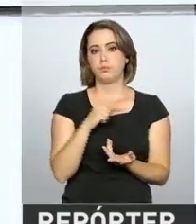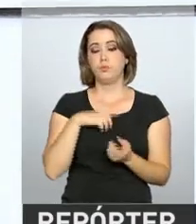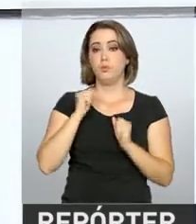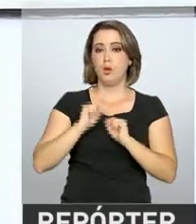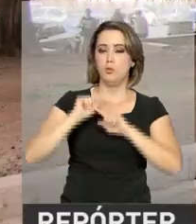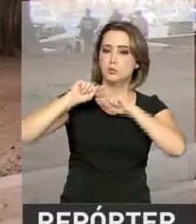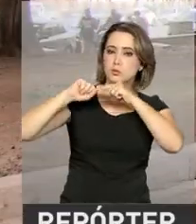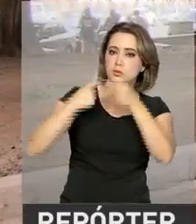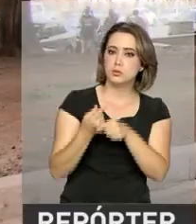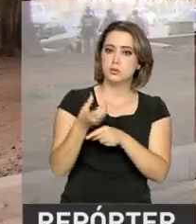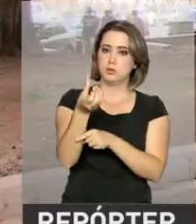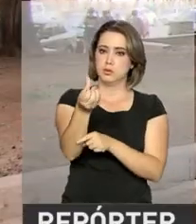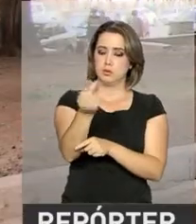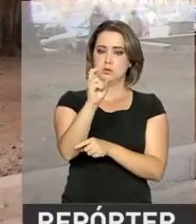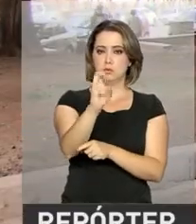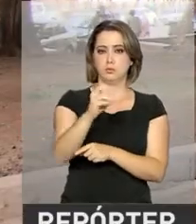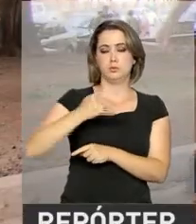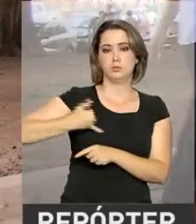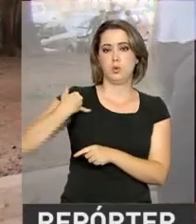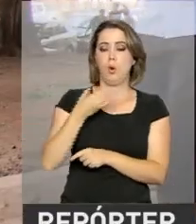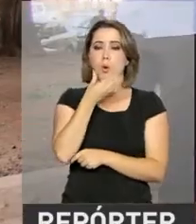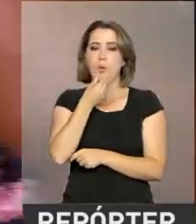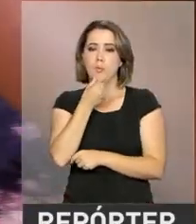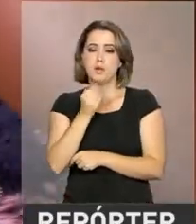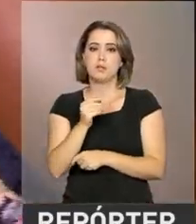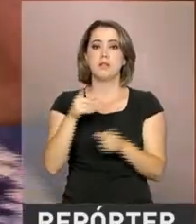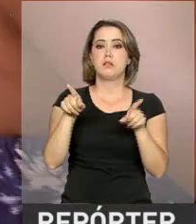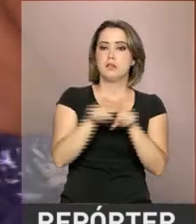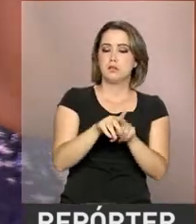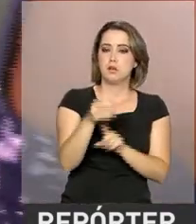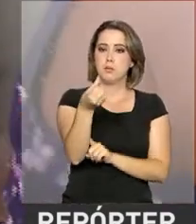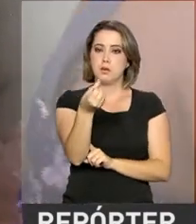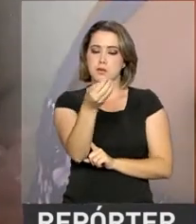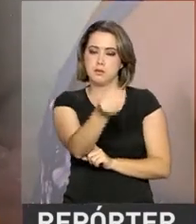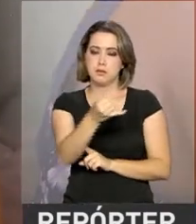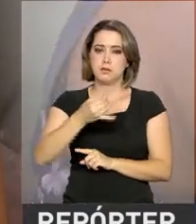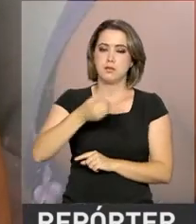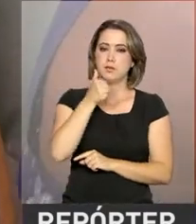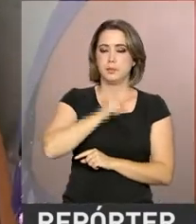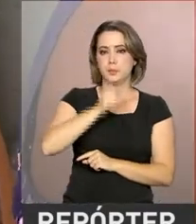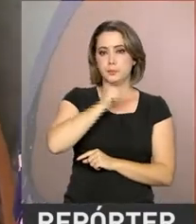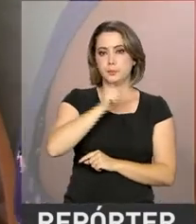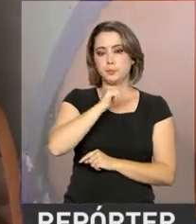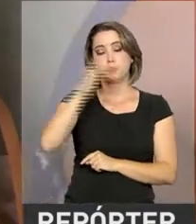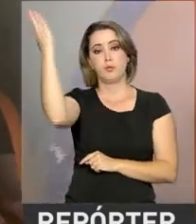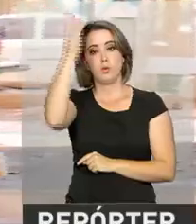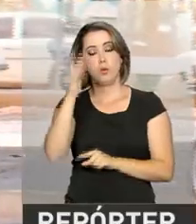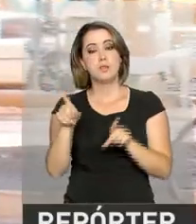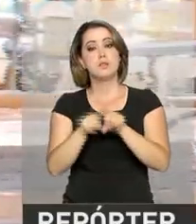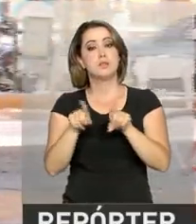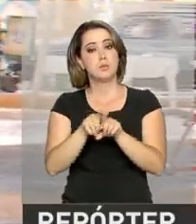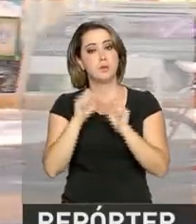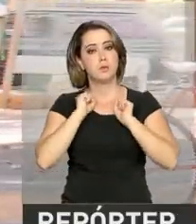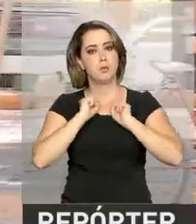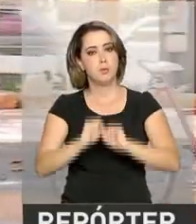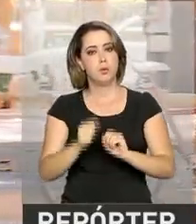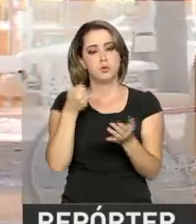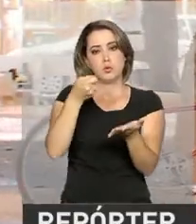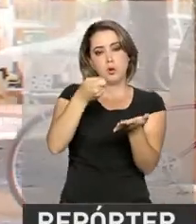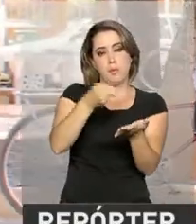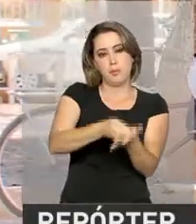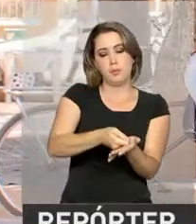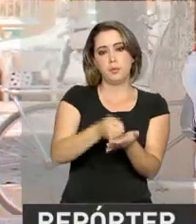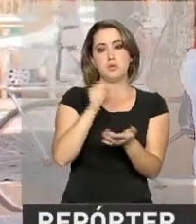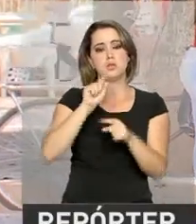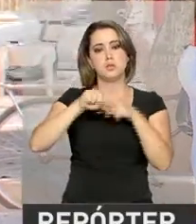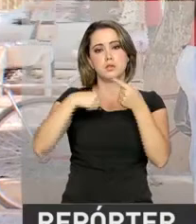aposentadoria depois dos 65 anos para homens e dos 60 para mulheres, os brasileiros também podem se aposentar